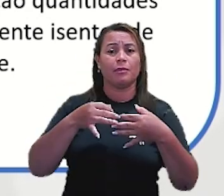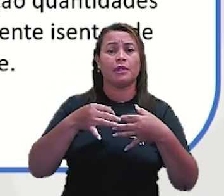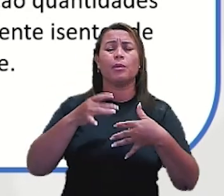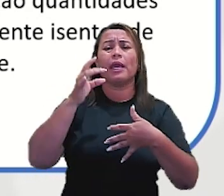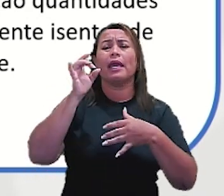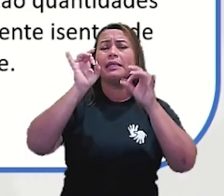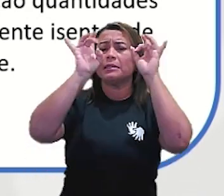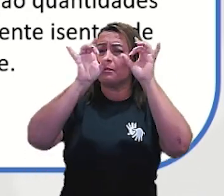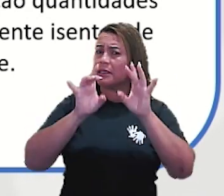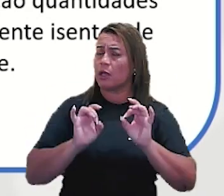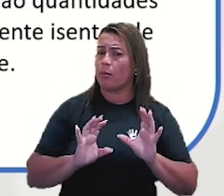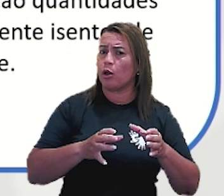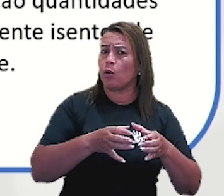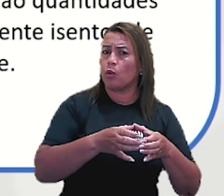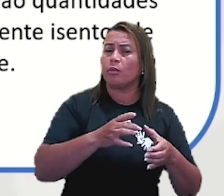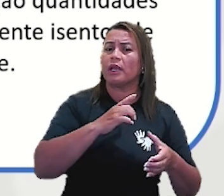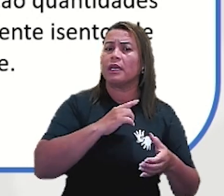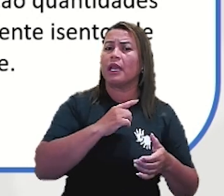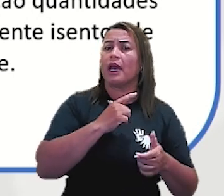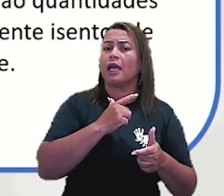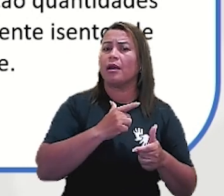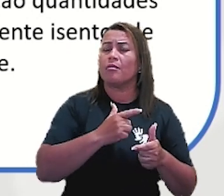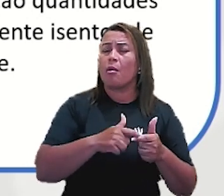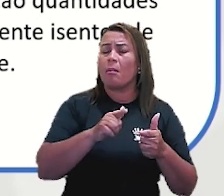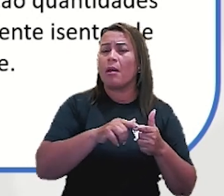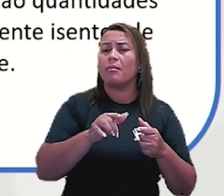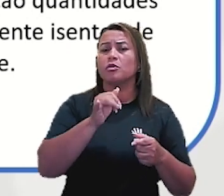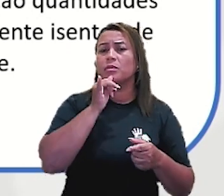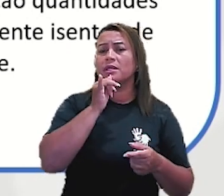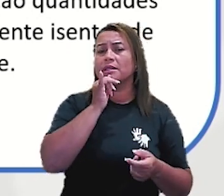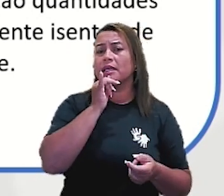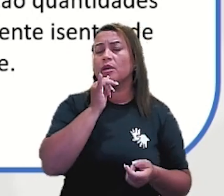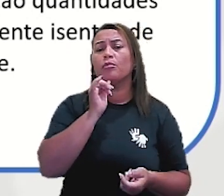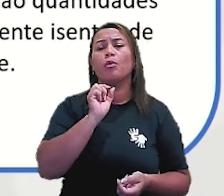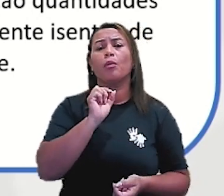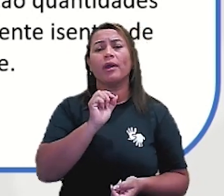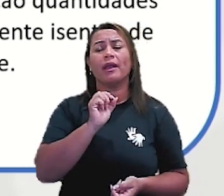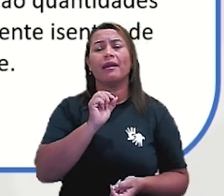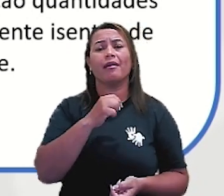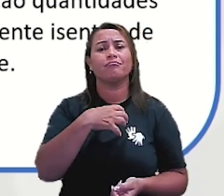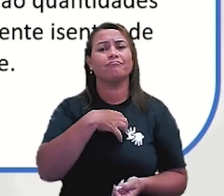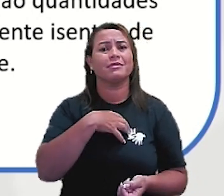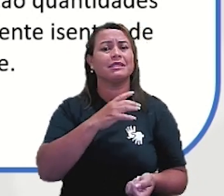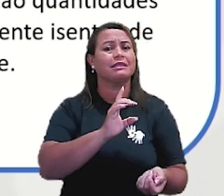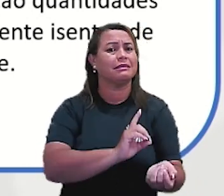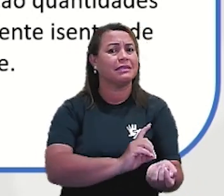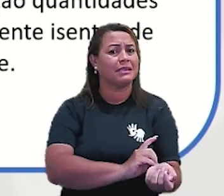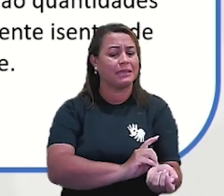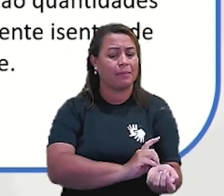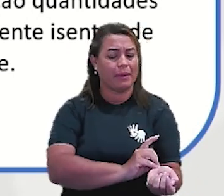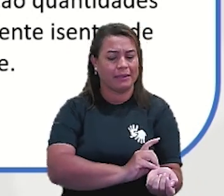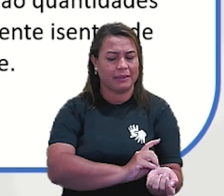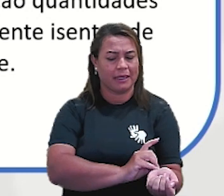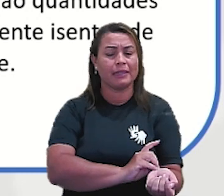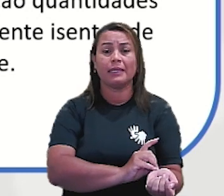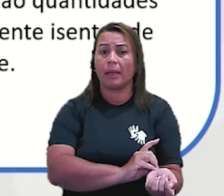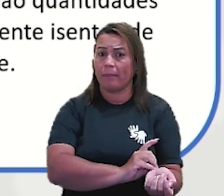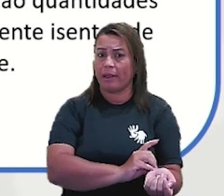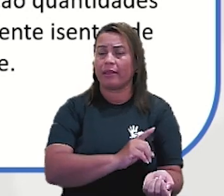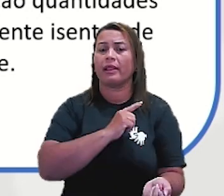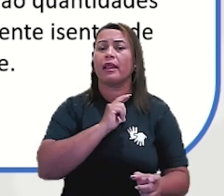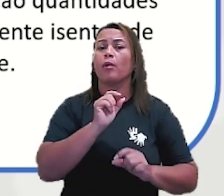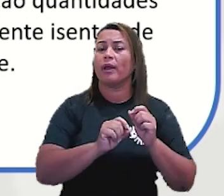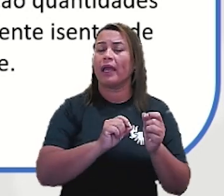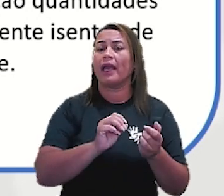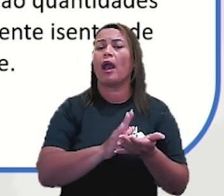né, para grupo de populações que apresentam condições fisiológicas específicas, como, por exemplo, as pessoas diabéticas, né? E a gente tem